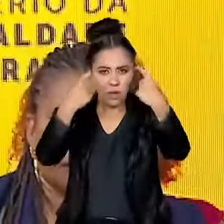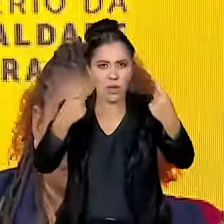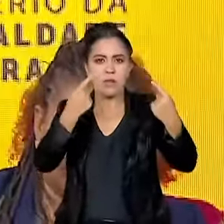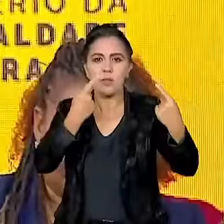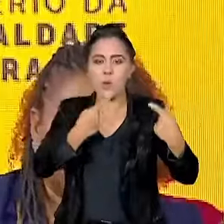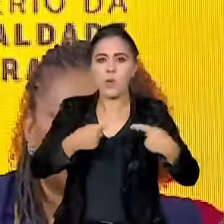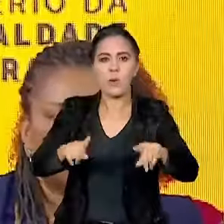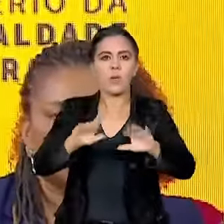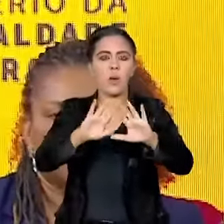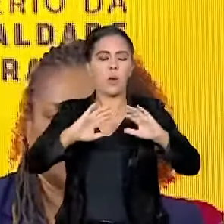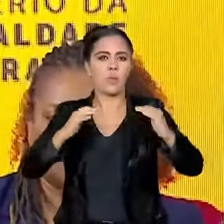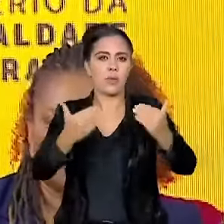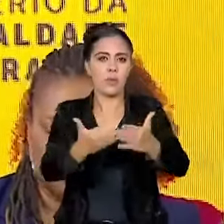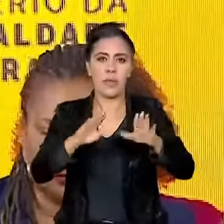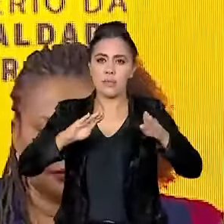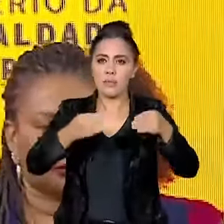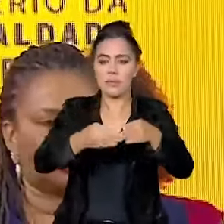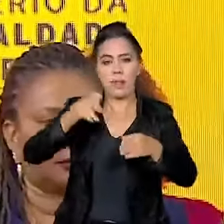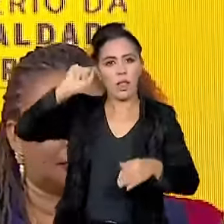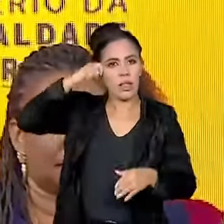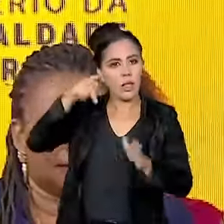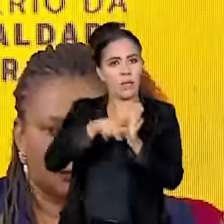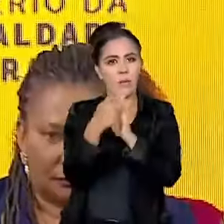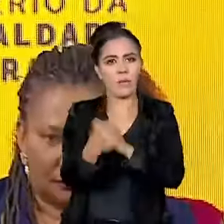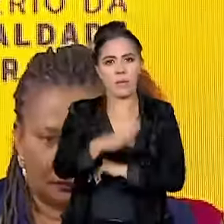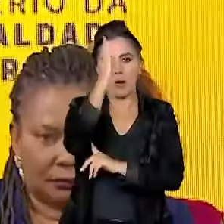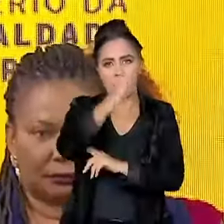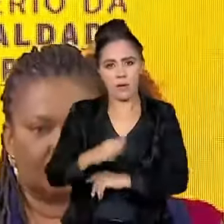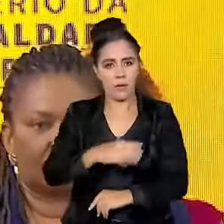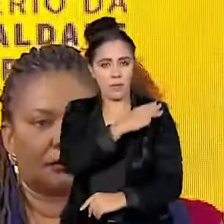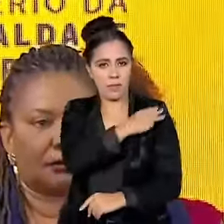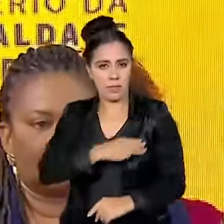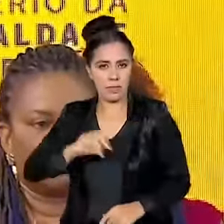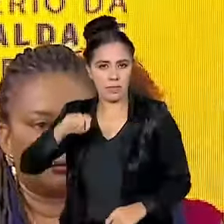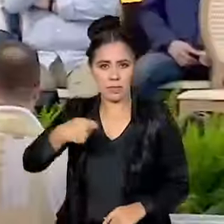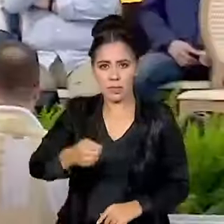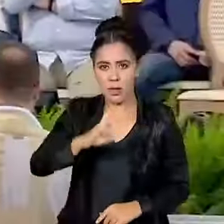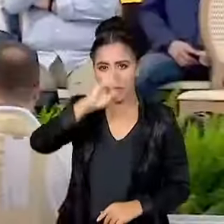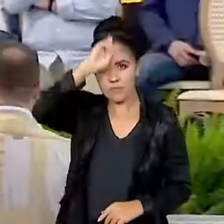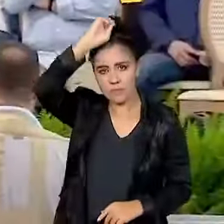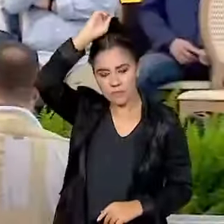comunidades negras do Brasil, a ministra Aniele Franco.